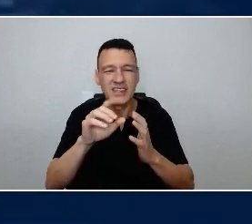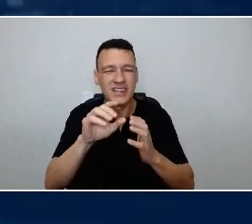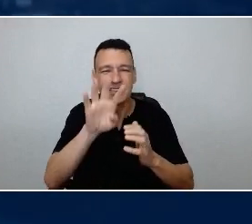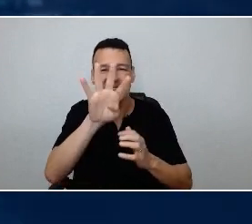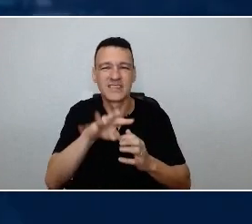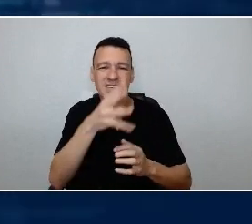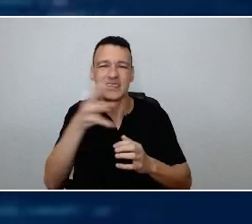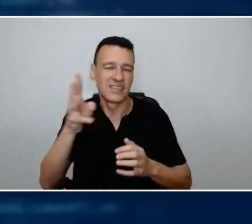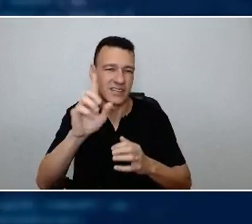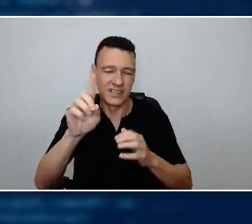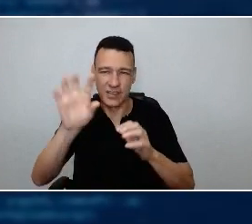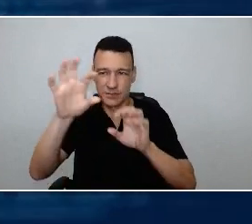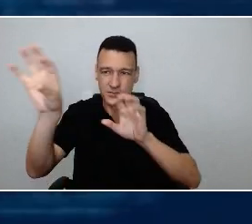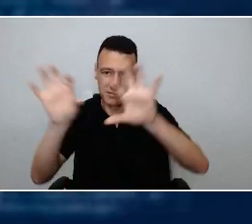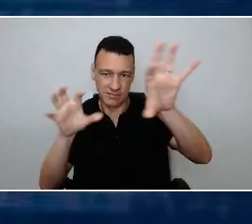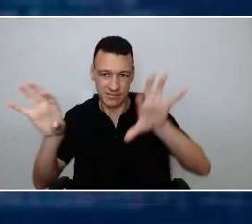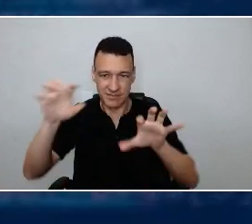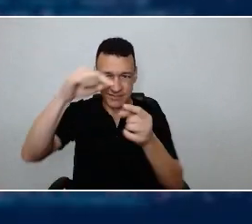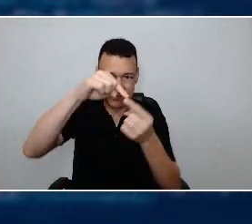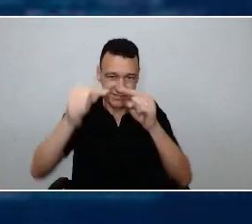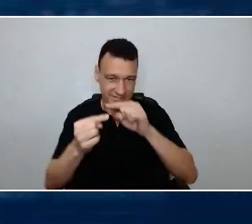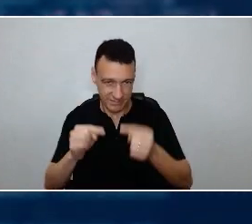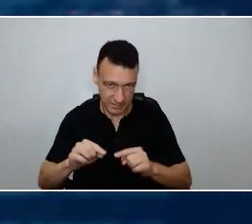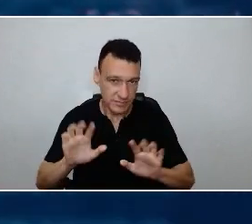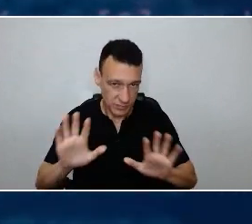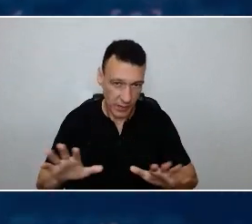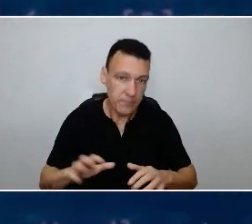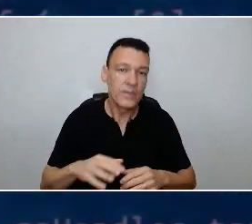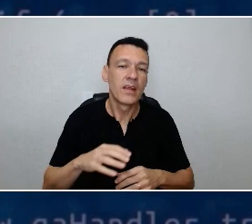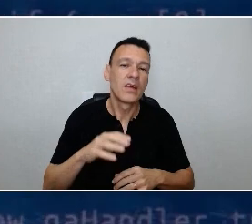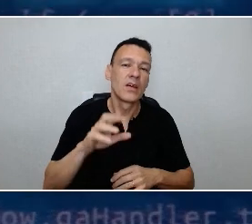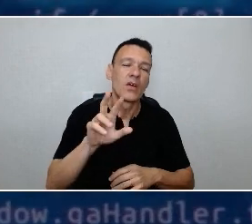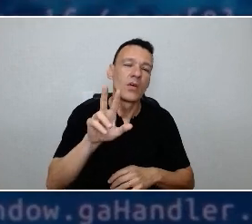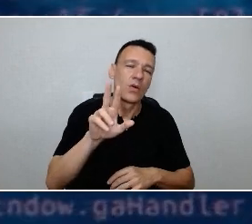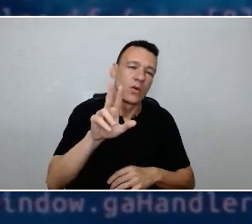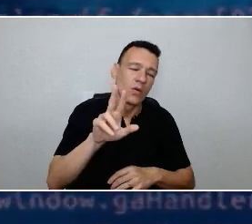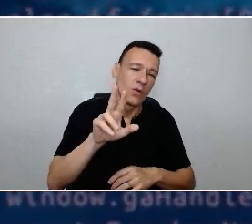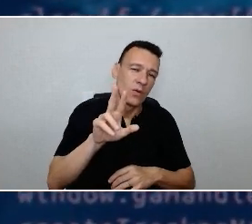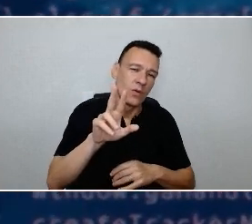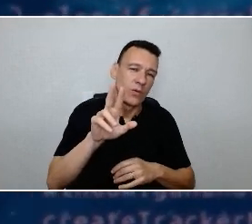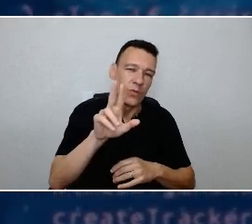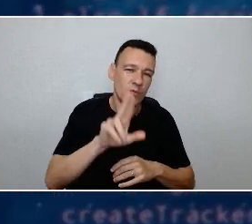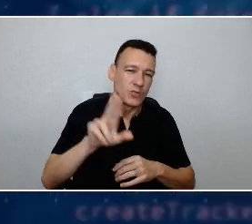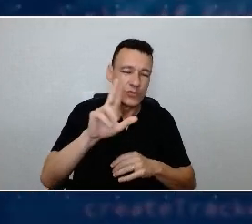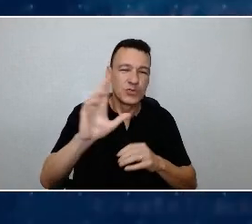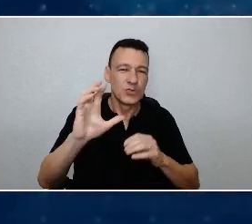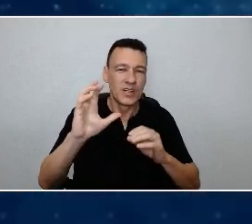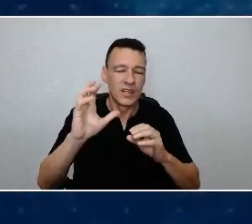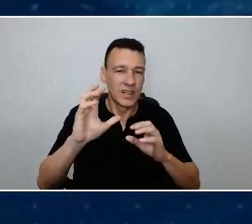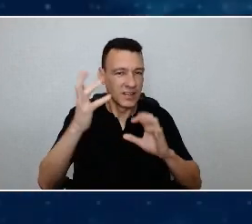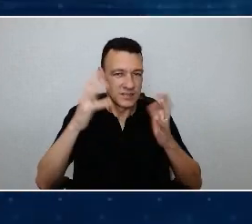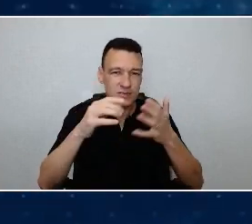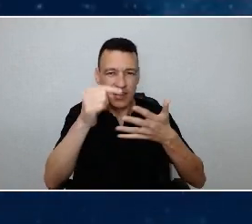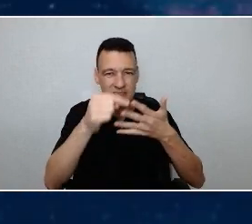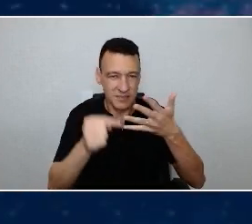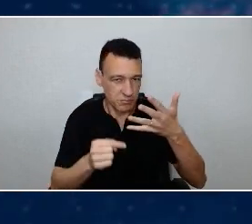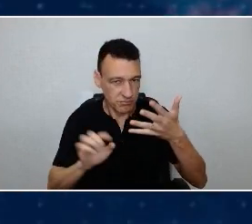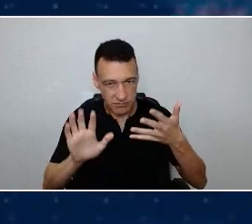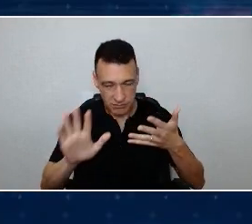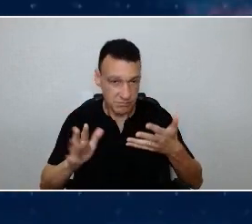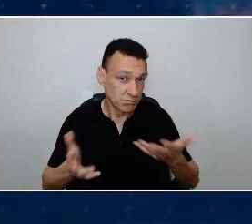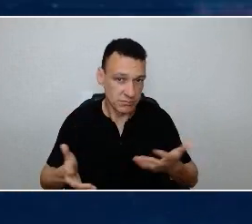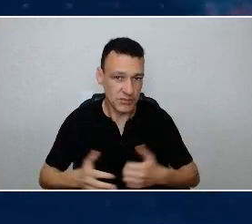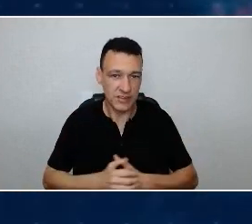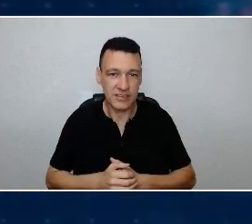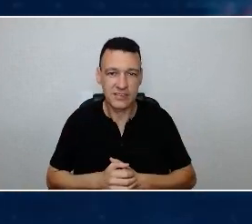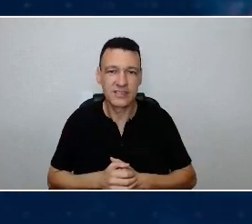case e categories né Quais são as categorias que a gente mais aplica quando a gente vai trabalhar com modelagem não relacional Quais são os patterns eh o